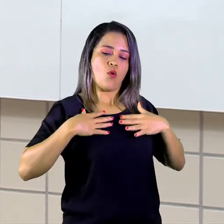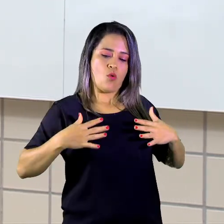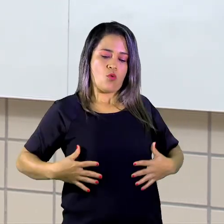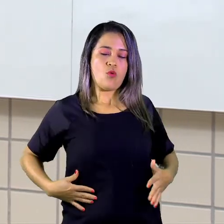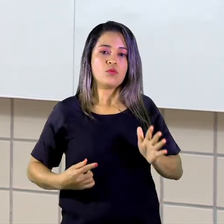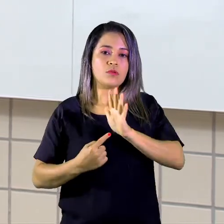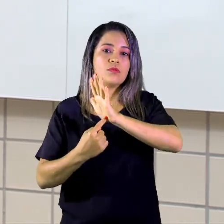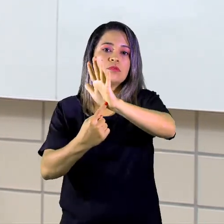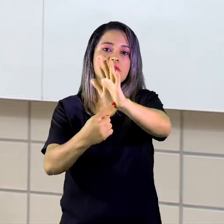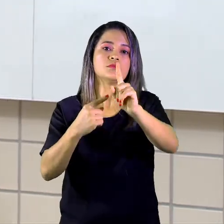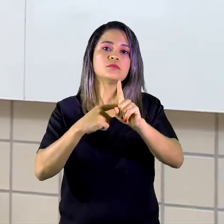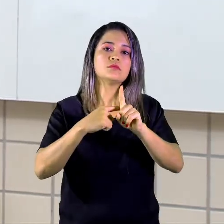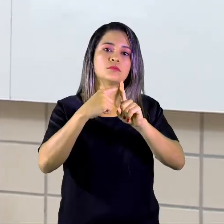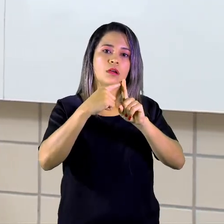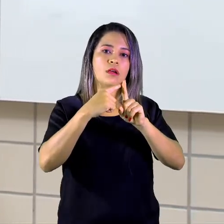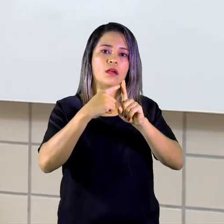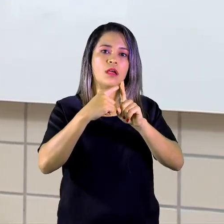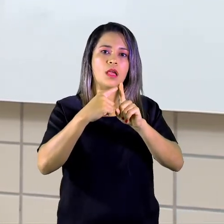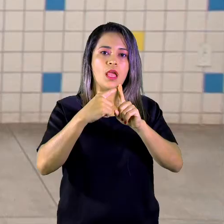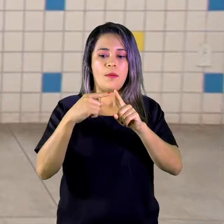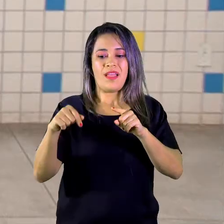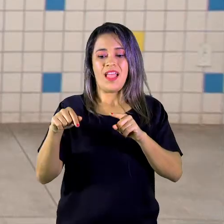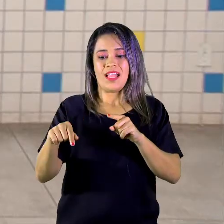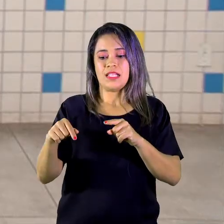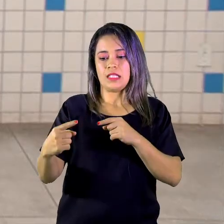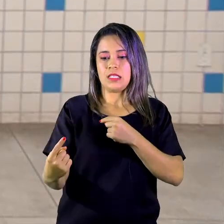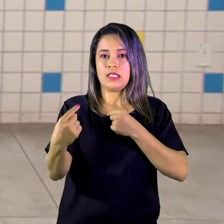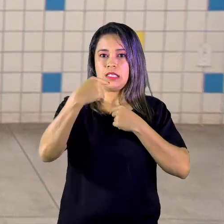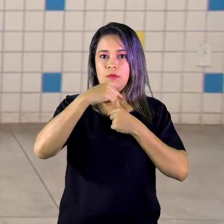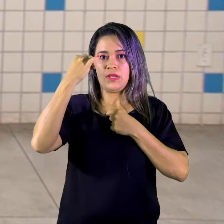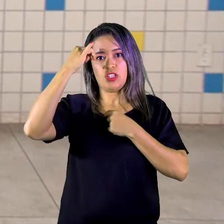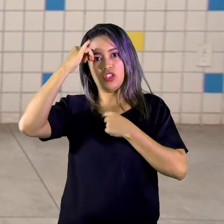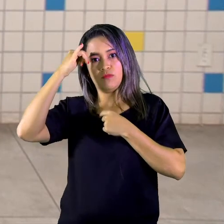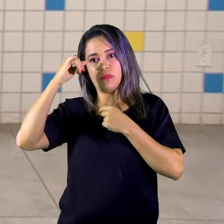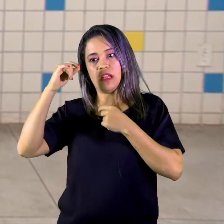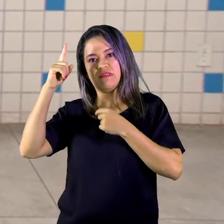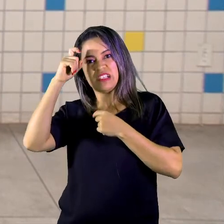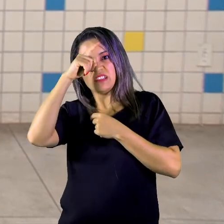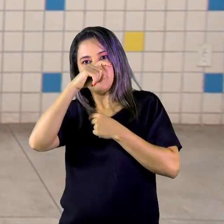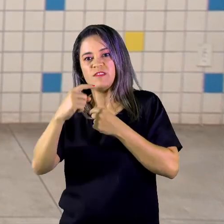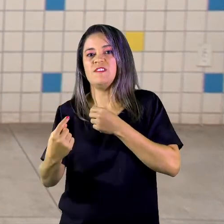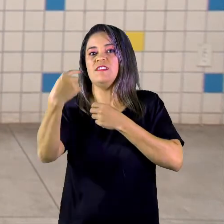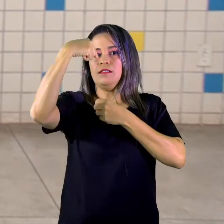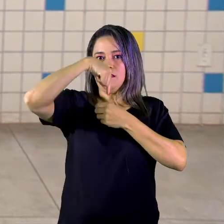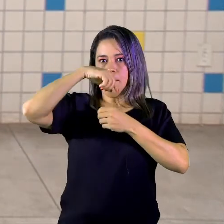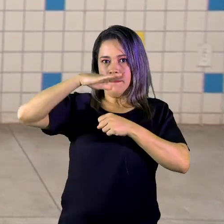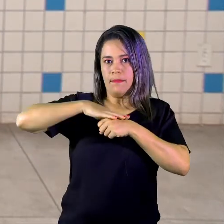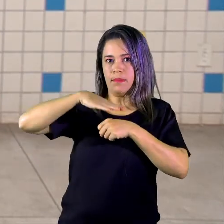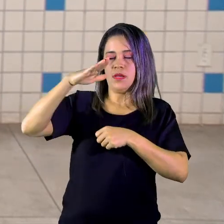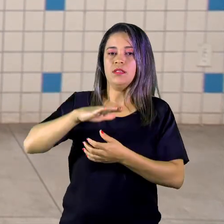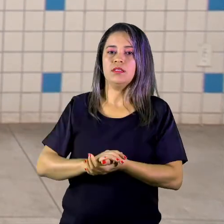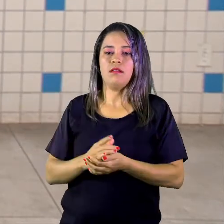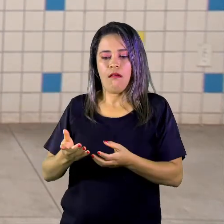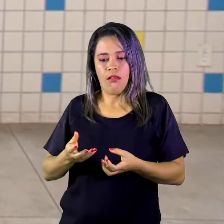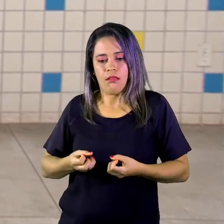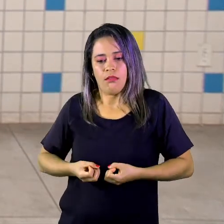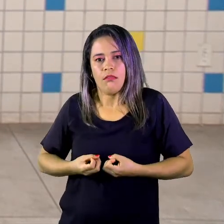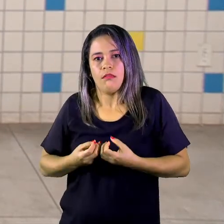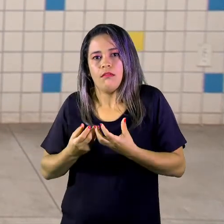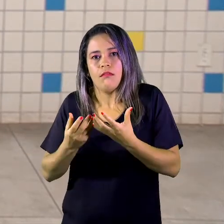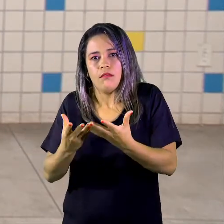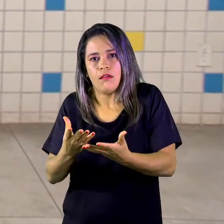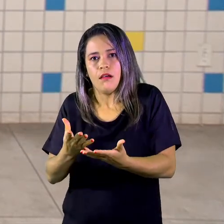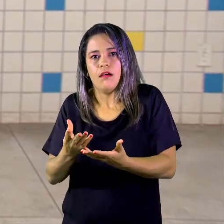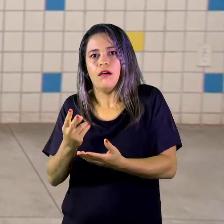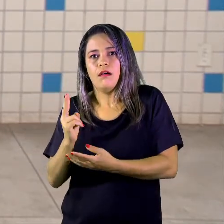a proliferação do agente invasor. O sistema imunitário, ele produz proteínas especiais que